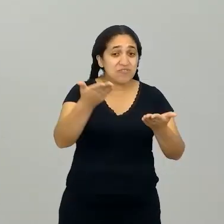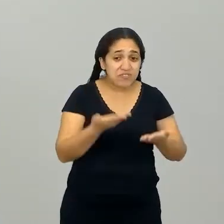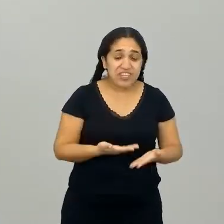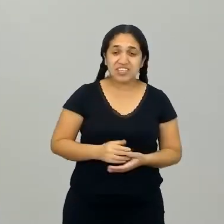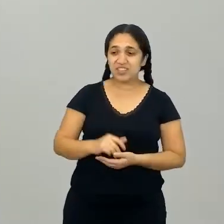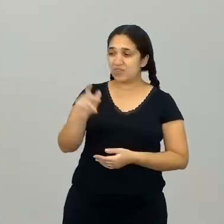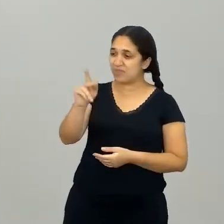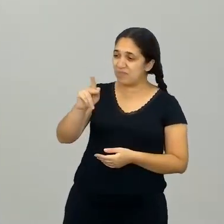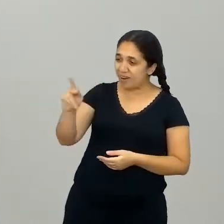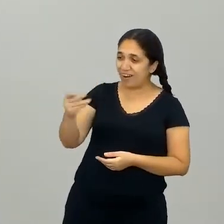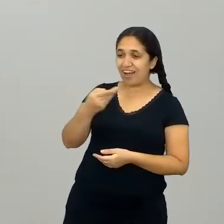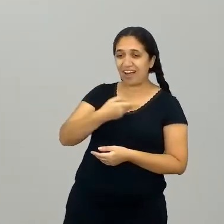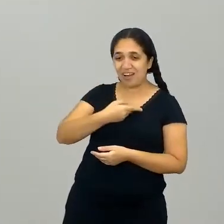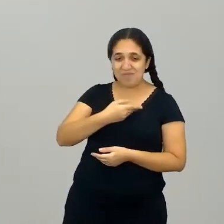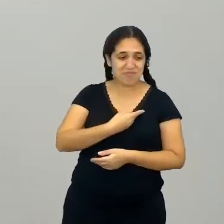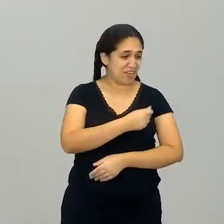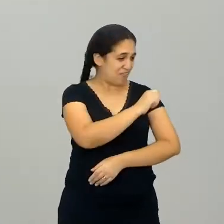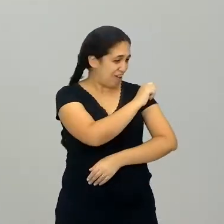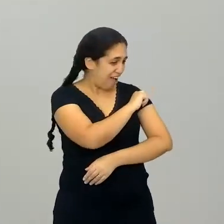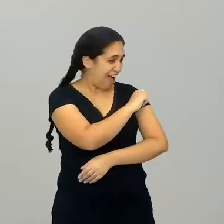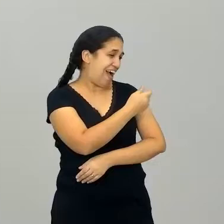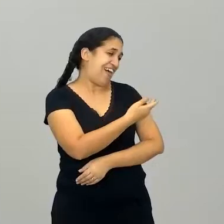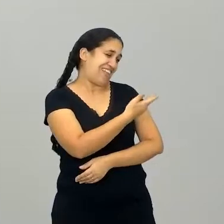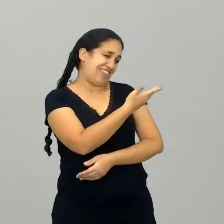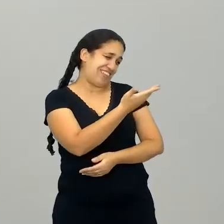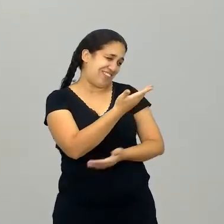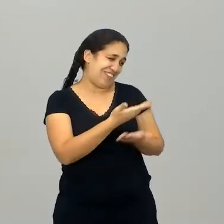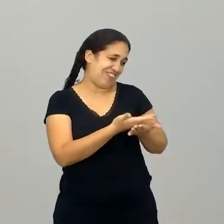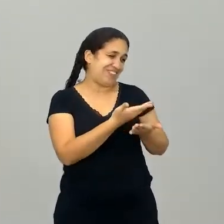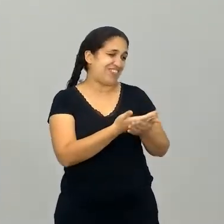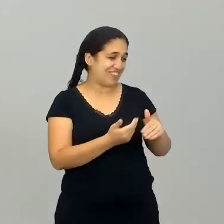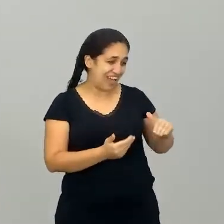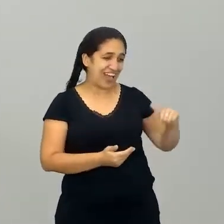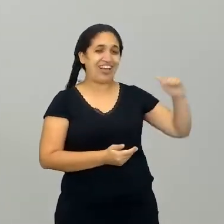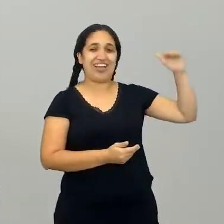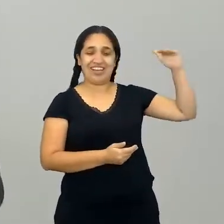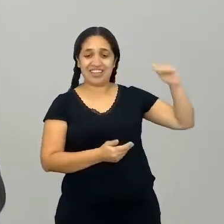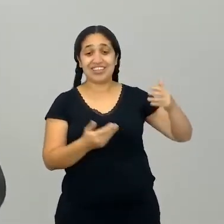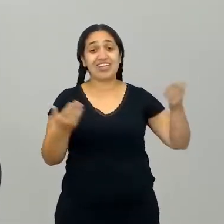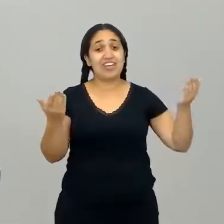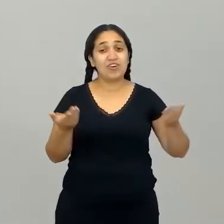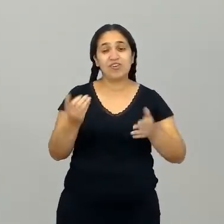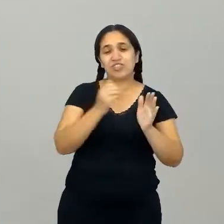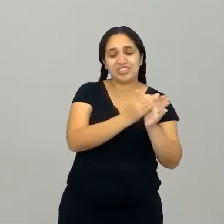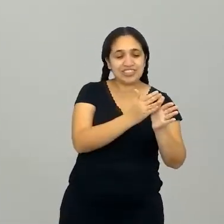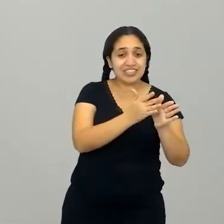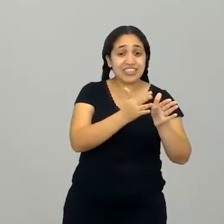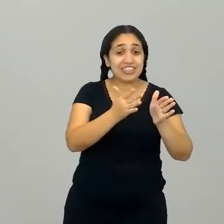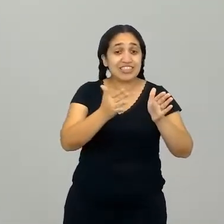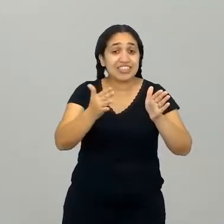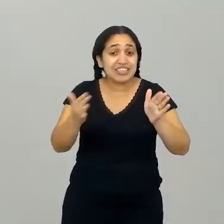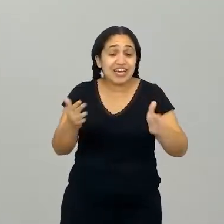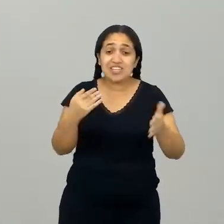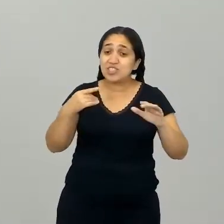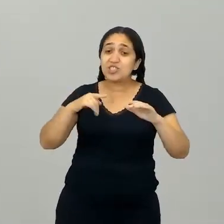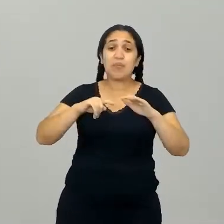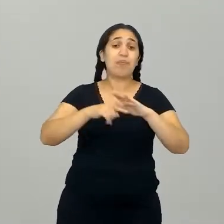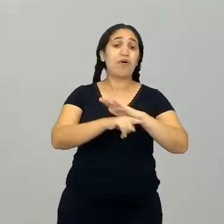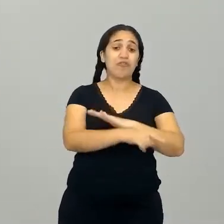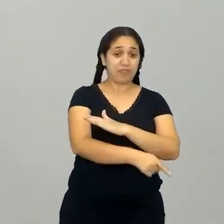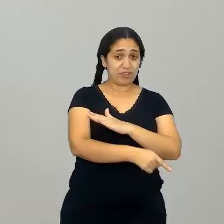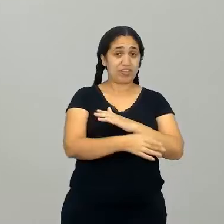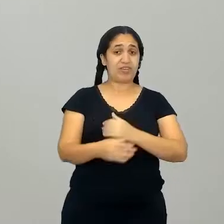professores parceiros, aluninhos e alunões. Estamos aqui nessa trajetória do aprofundamento